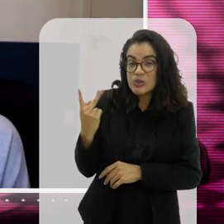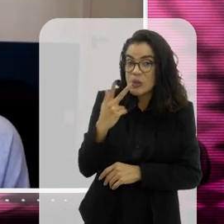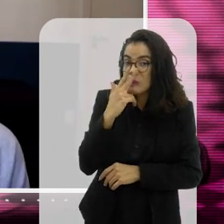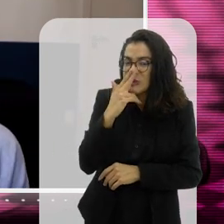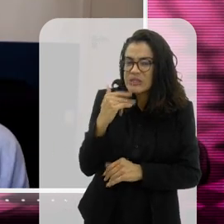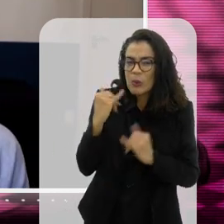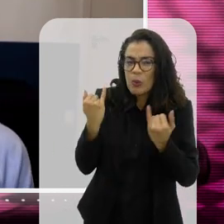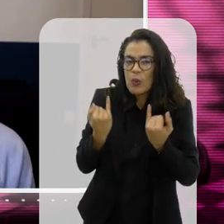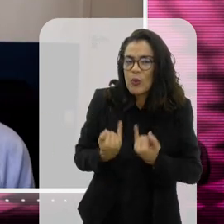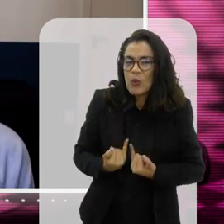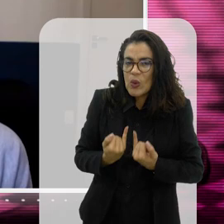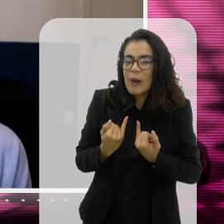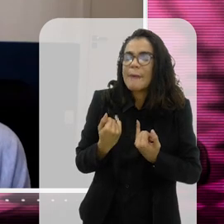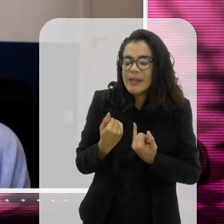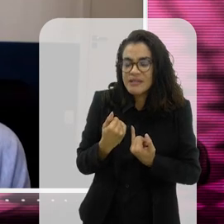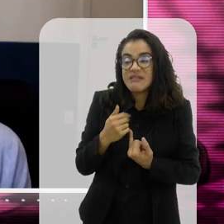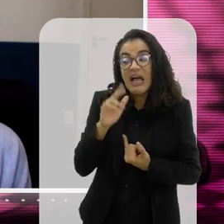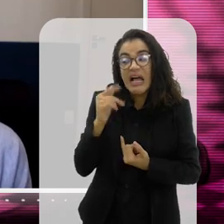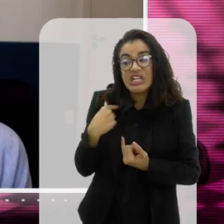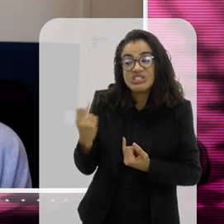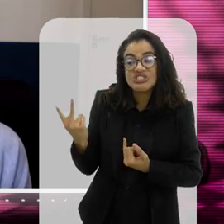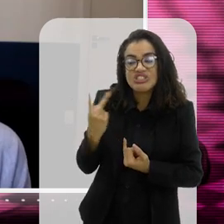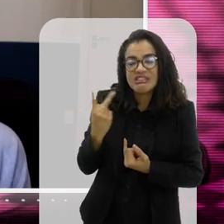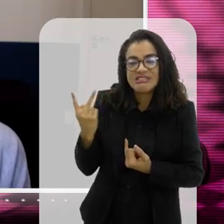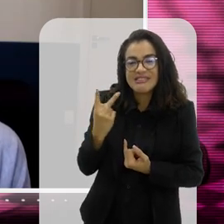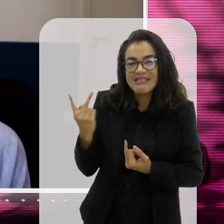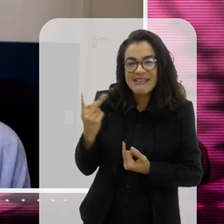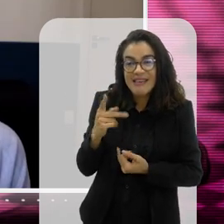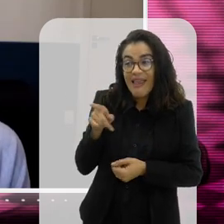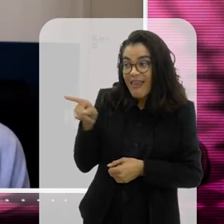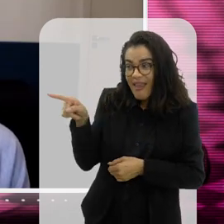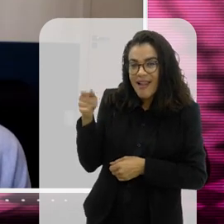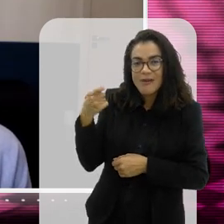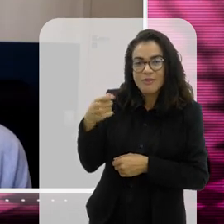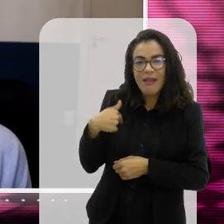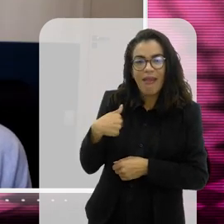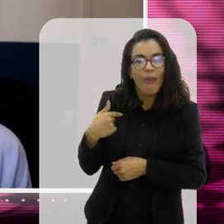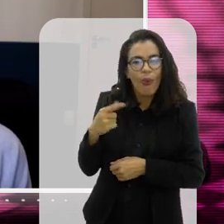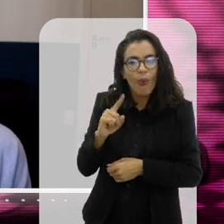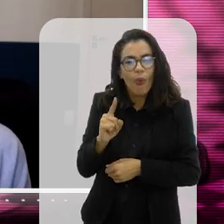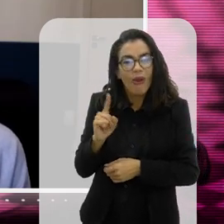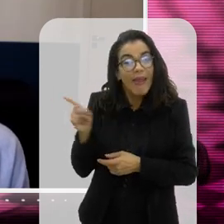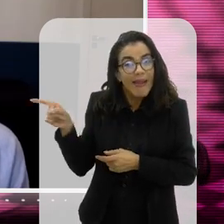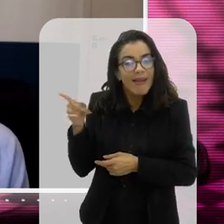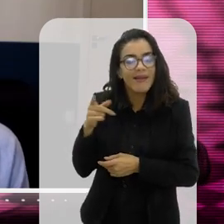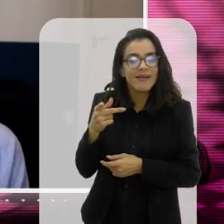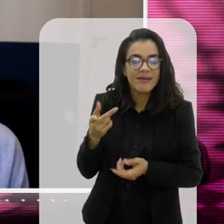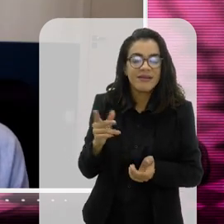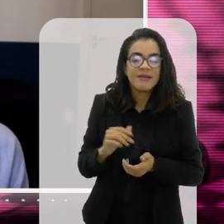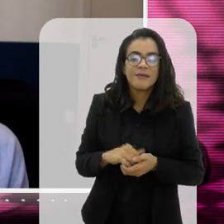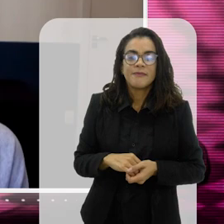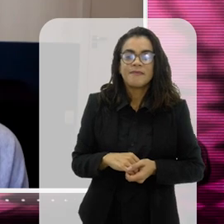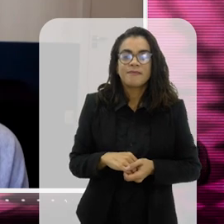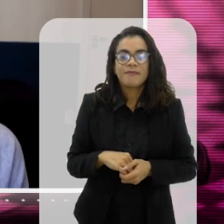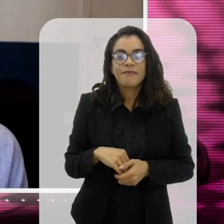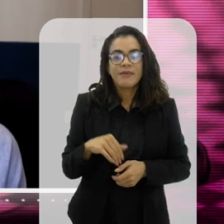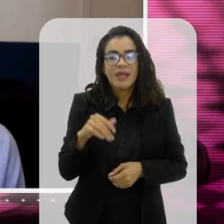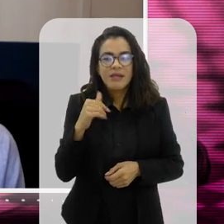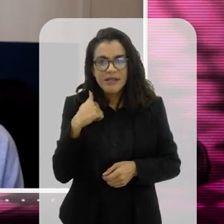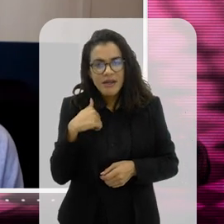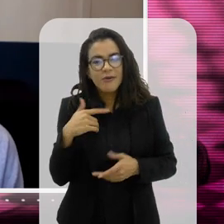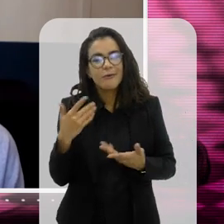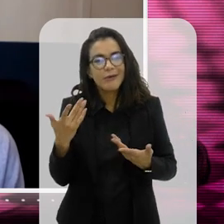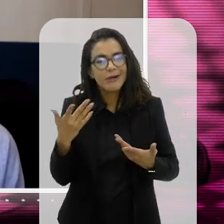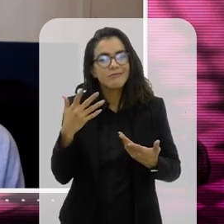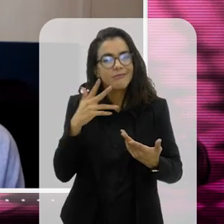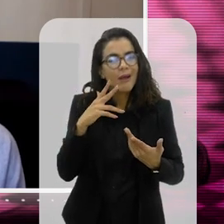dieta. A gente, ainda manda um agente. Eu falei, eu acho que a gente precisa mesmo. A gente, hein? Só foi. Então, assim, eu me